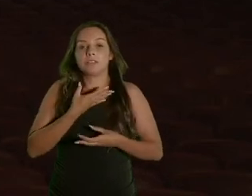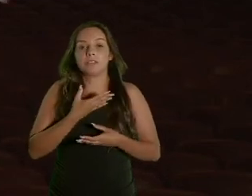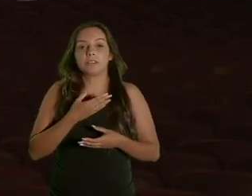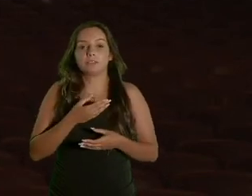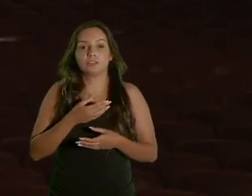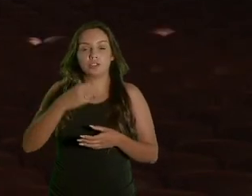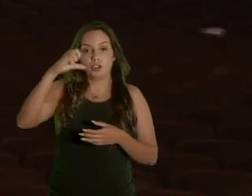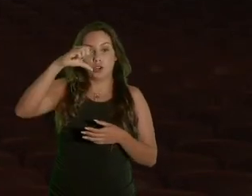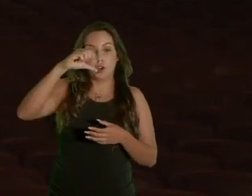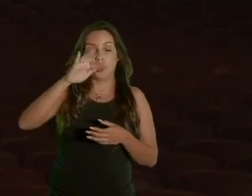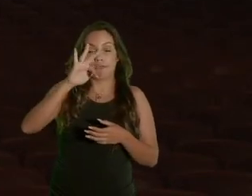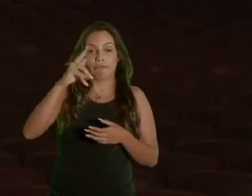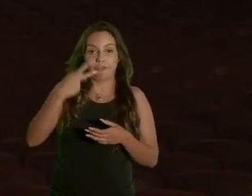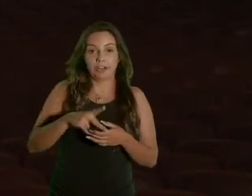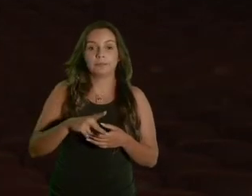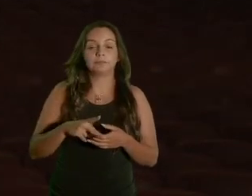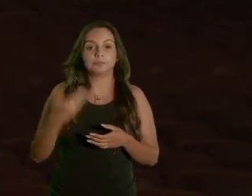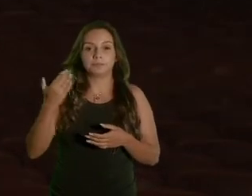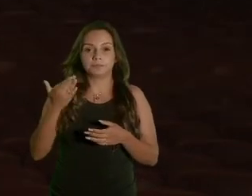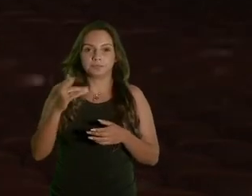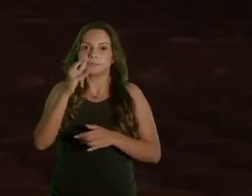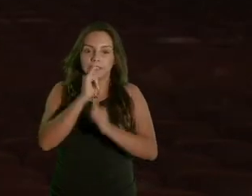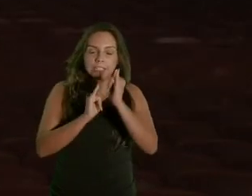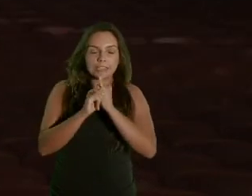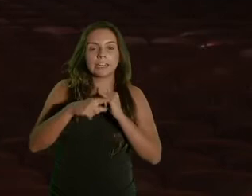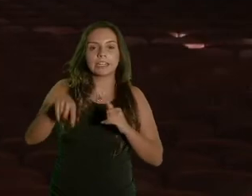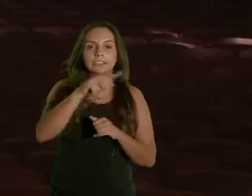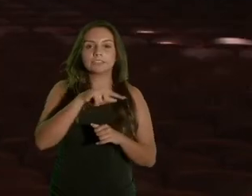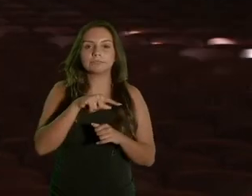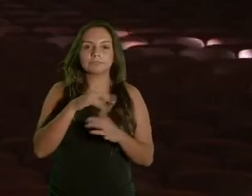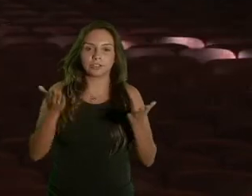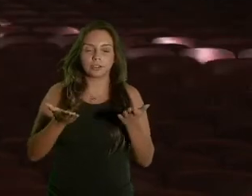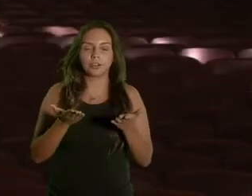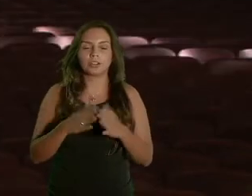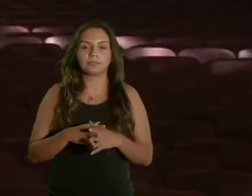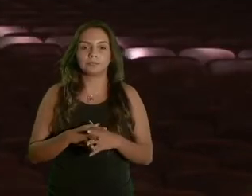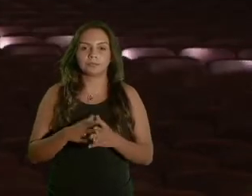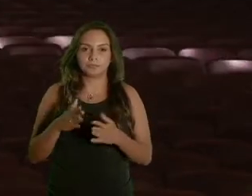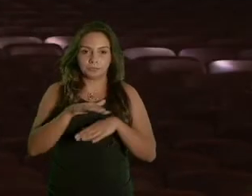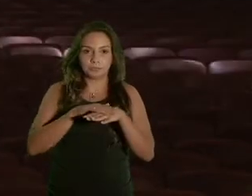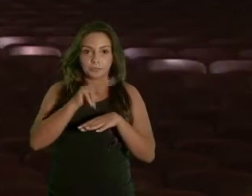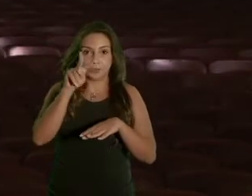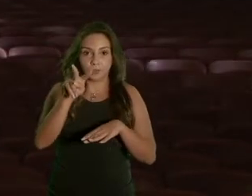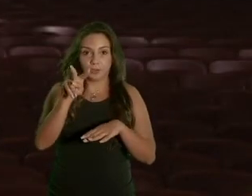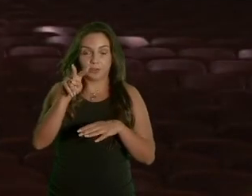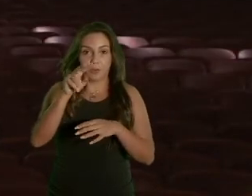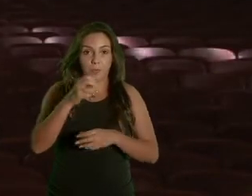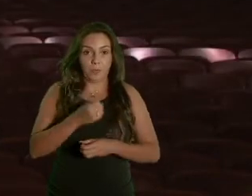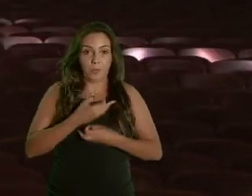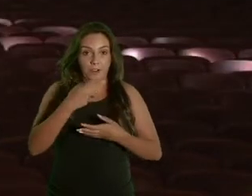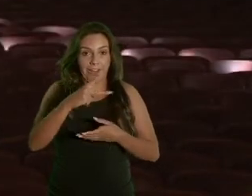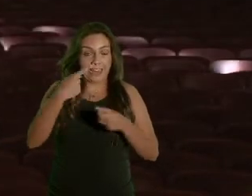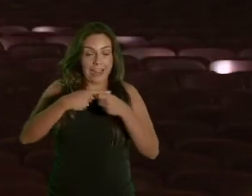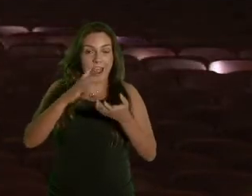O nono Flea Araxá está acontecendo agora de modo virtual e nesse momento eu vou conversar com dois poetas da cidade